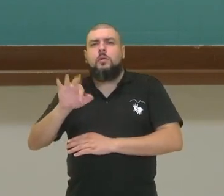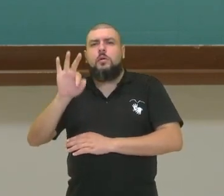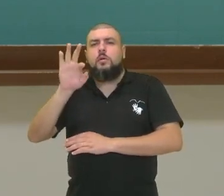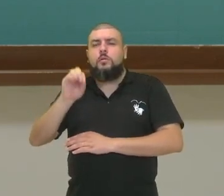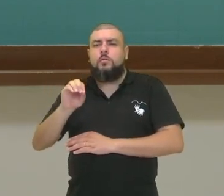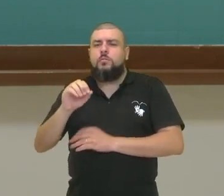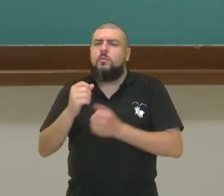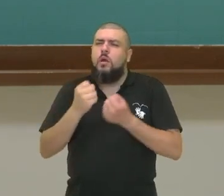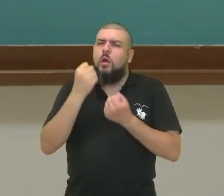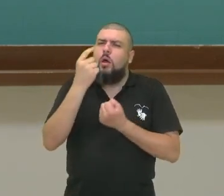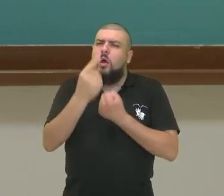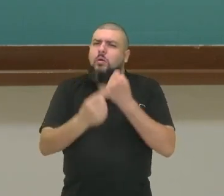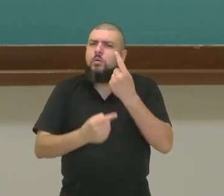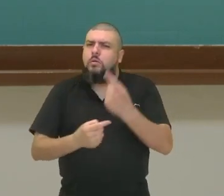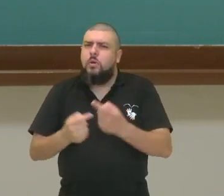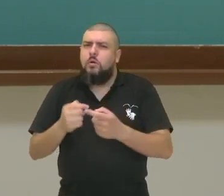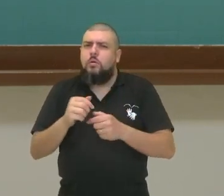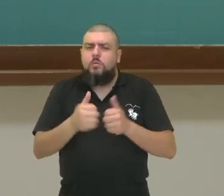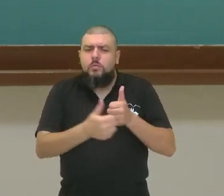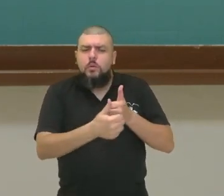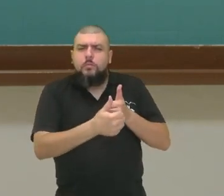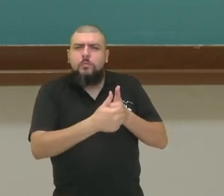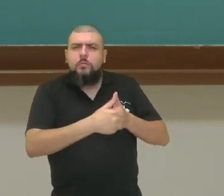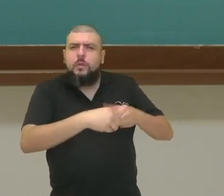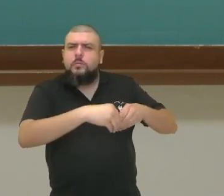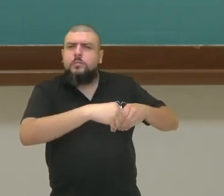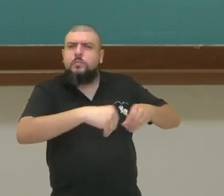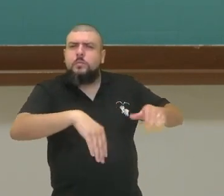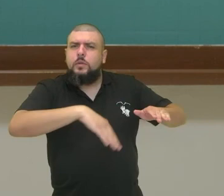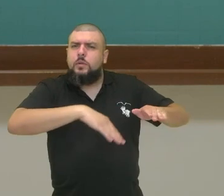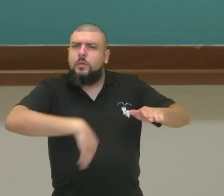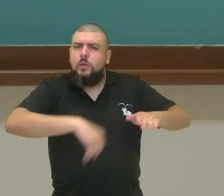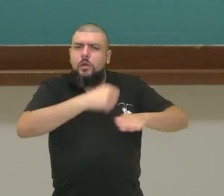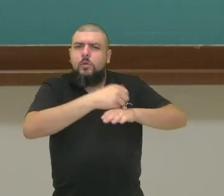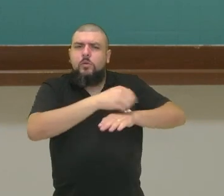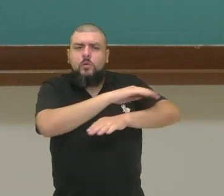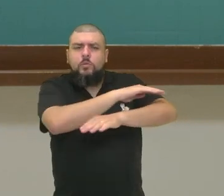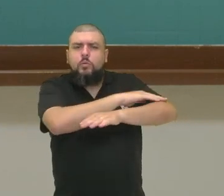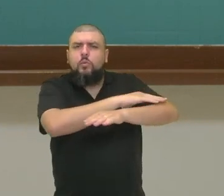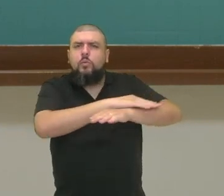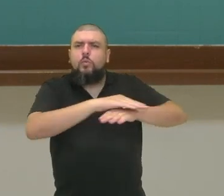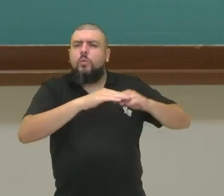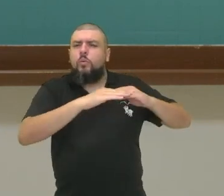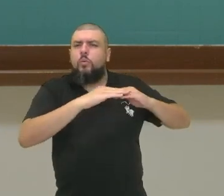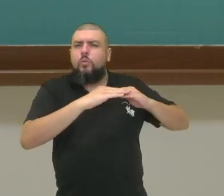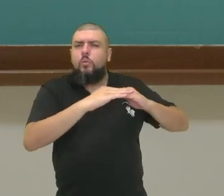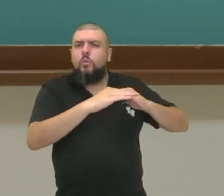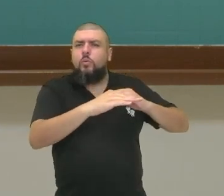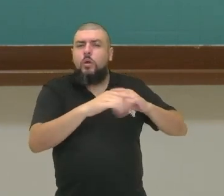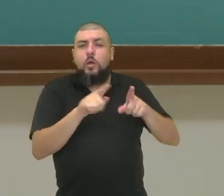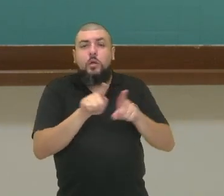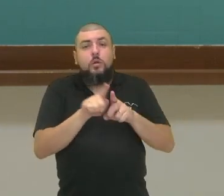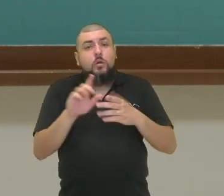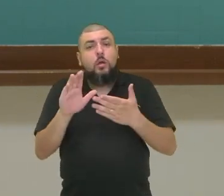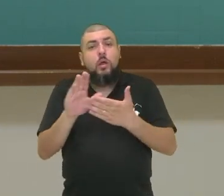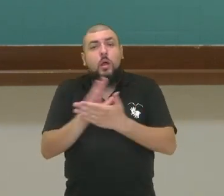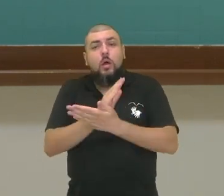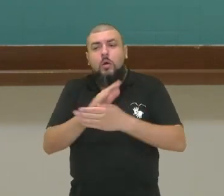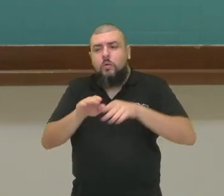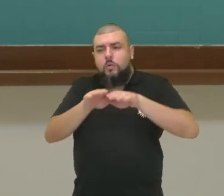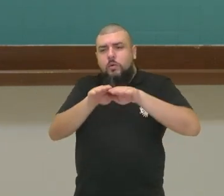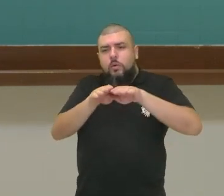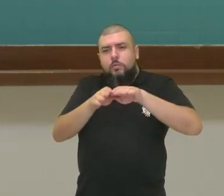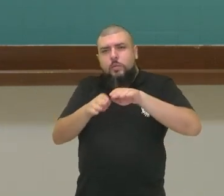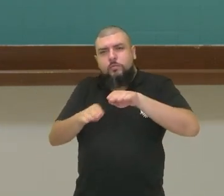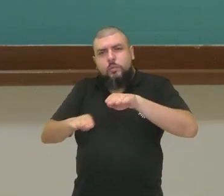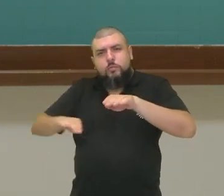principalmente na parte do litoral da África, né, ou seja, na margem da África, e também temos algumas depressões, como a depressão do Rio Congo, a depressão